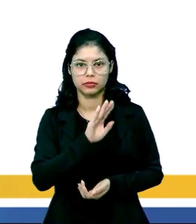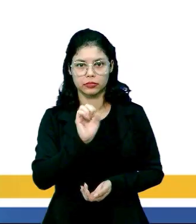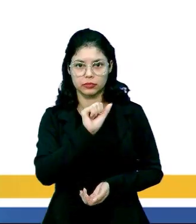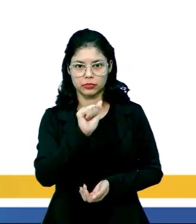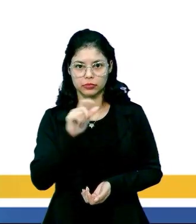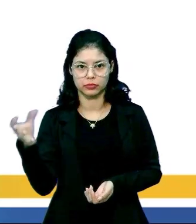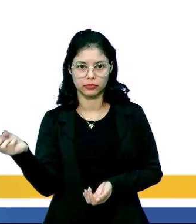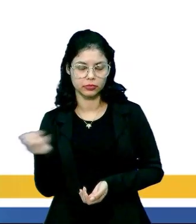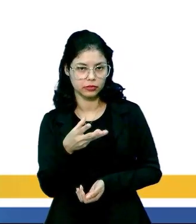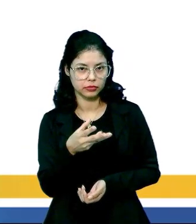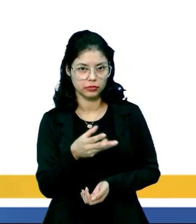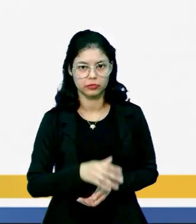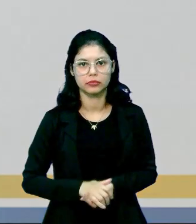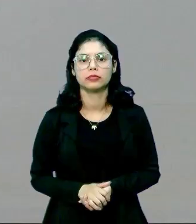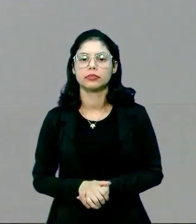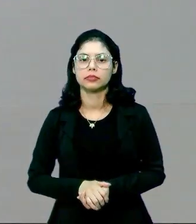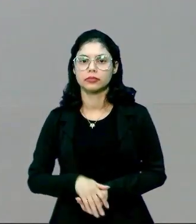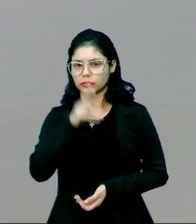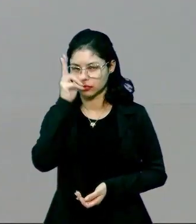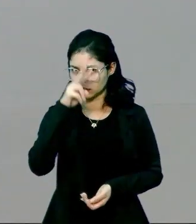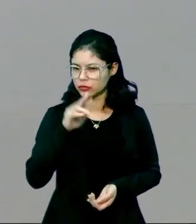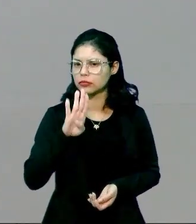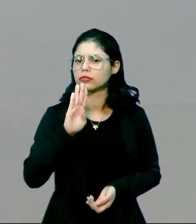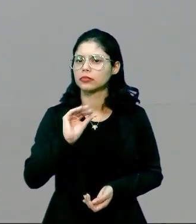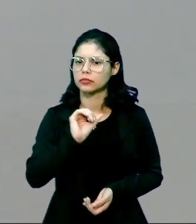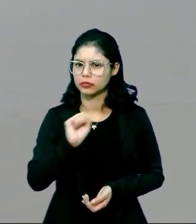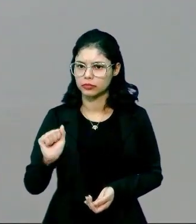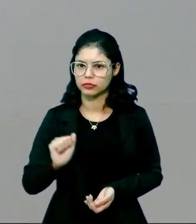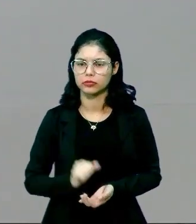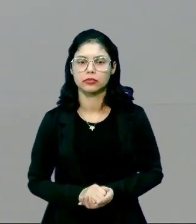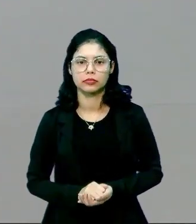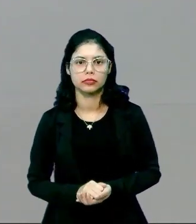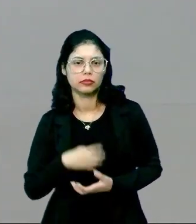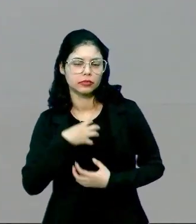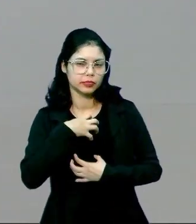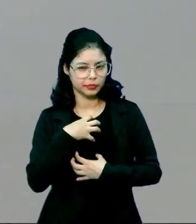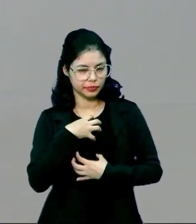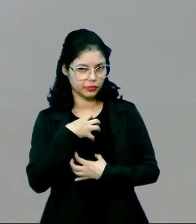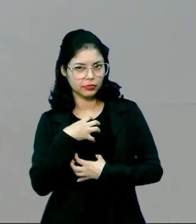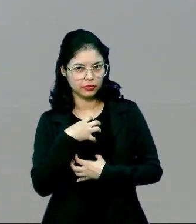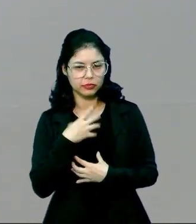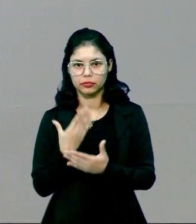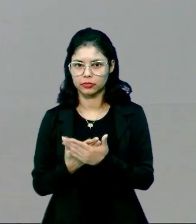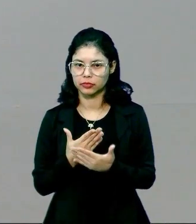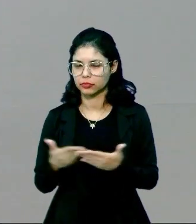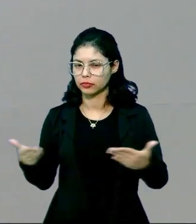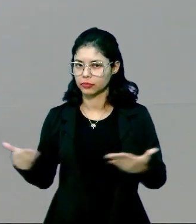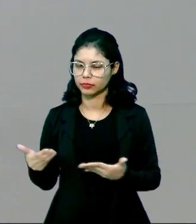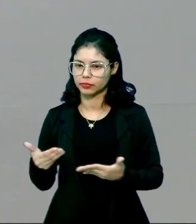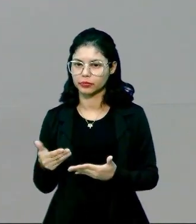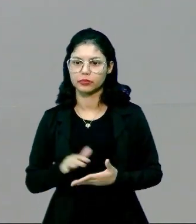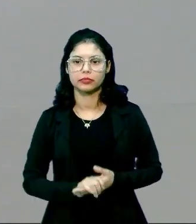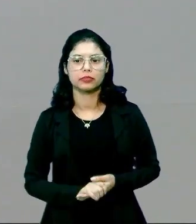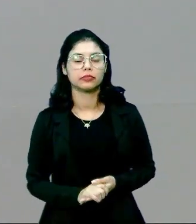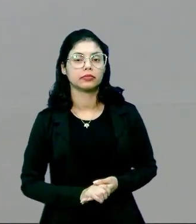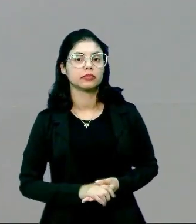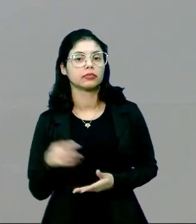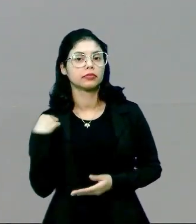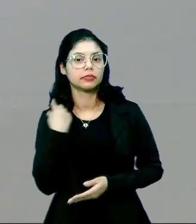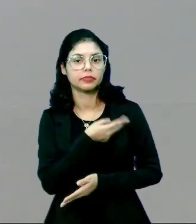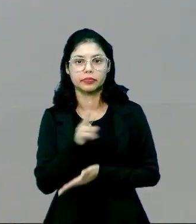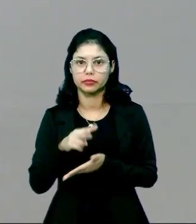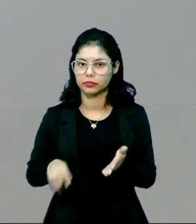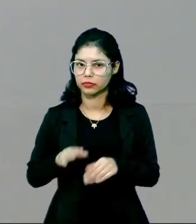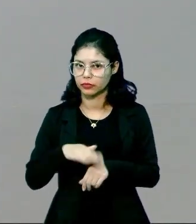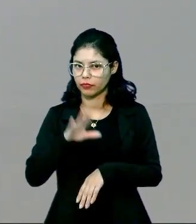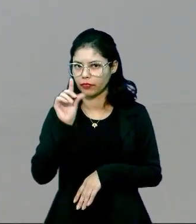bolsa nova lembram da bossa nova que foi o o ritmo que nós estudamos hoje na aula então nós vamos ler um